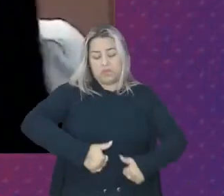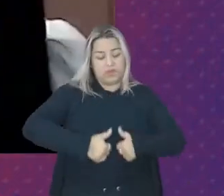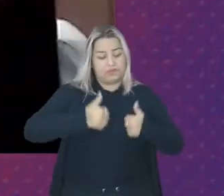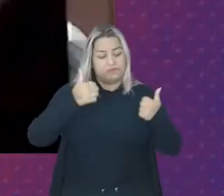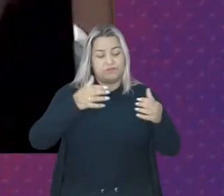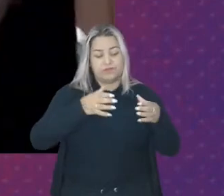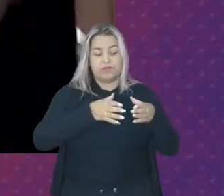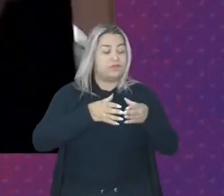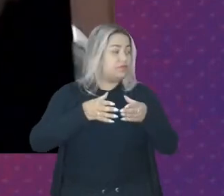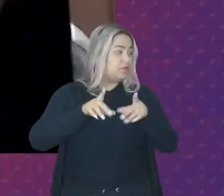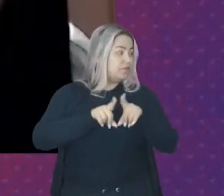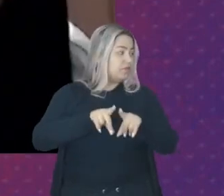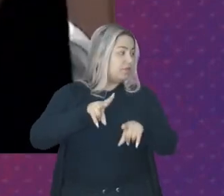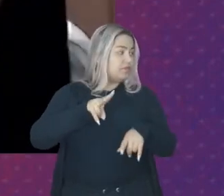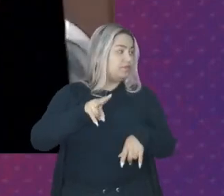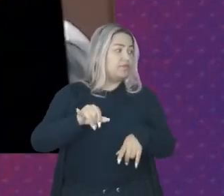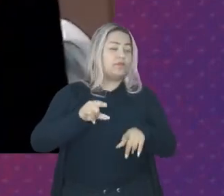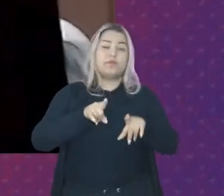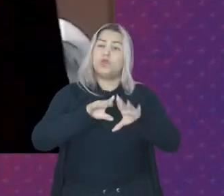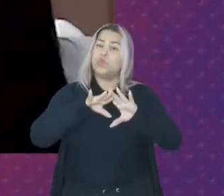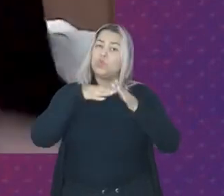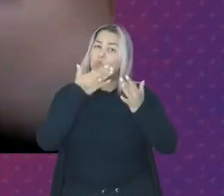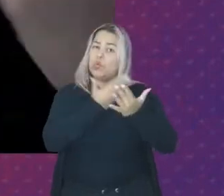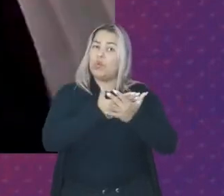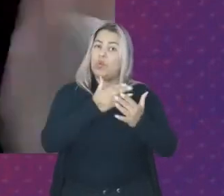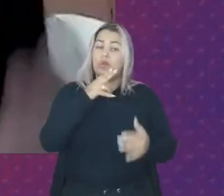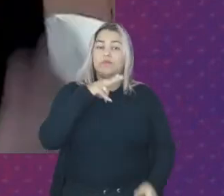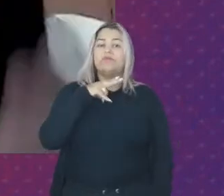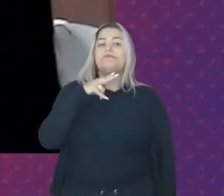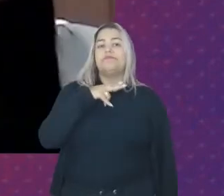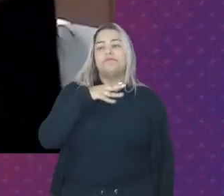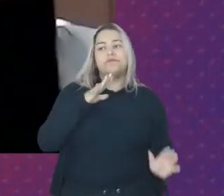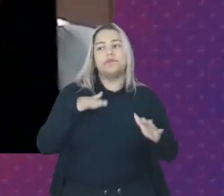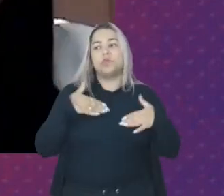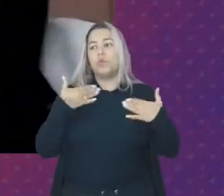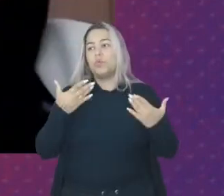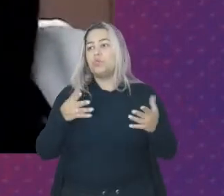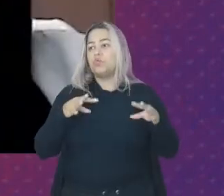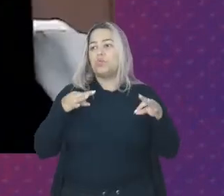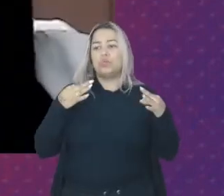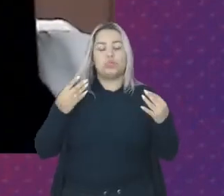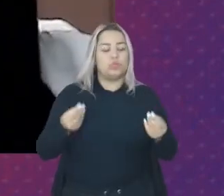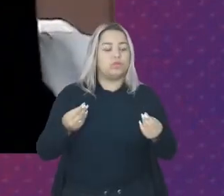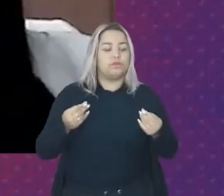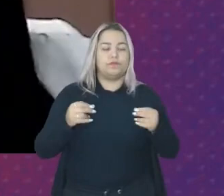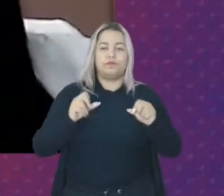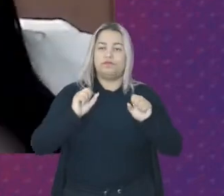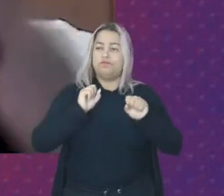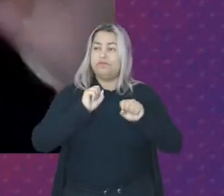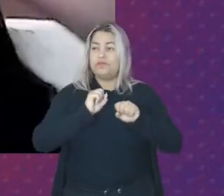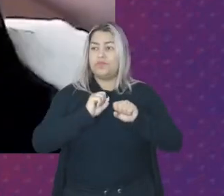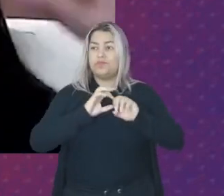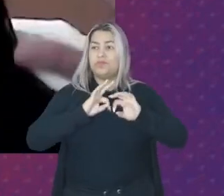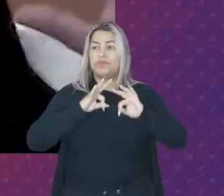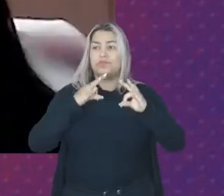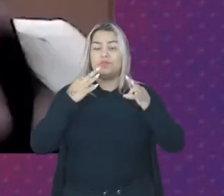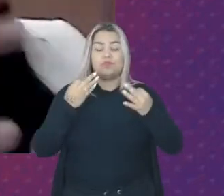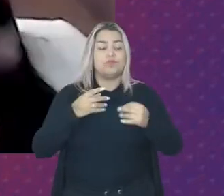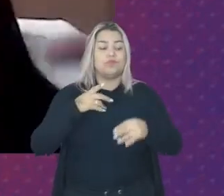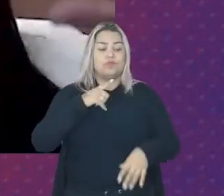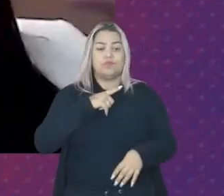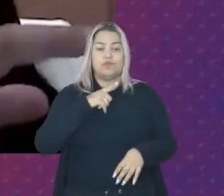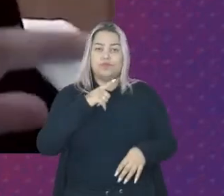que não, é que existam apenas escolas privadas. Então, para absolutamente tudo que existir